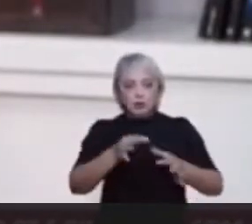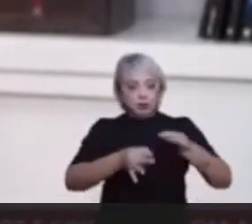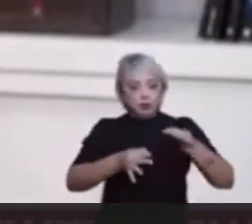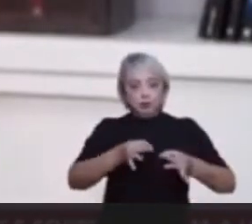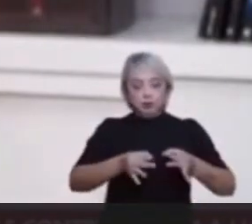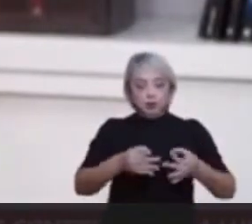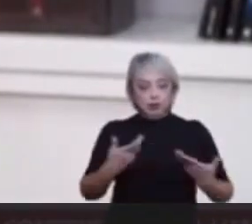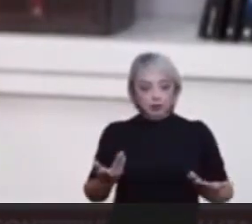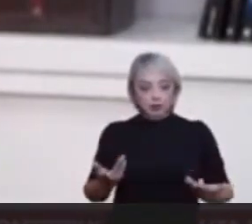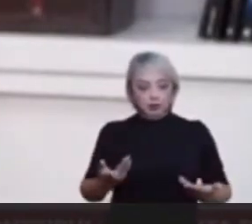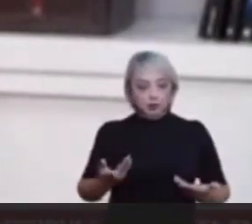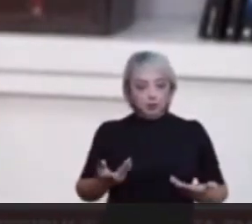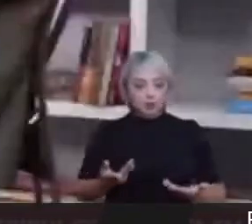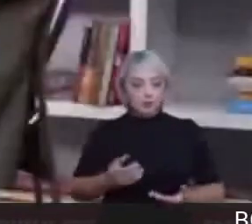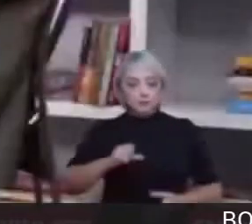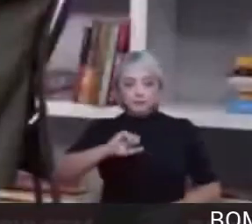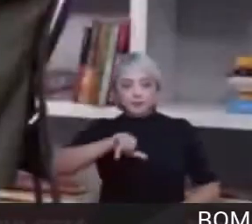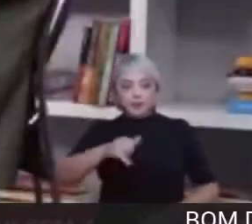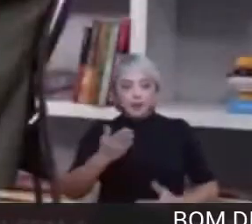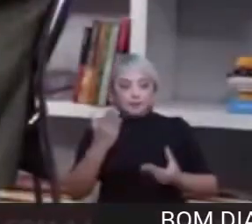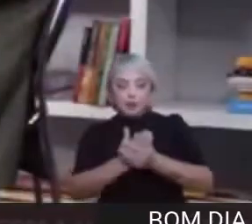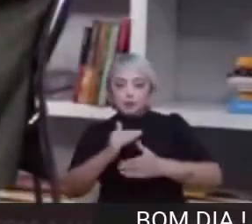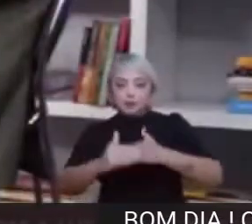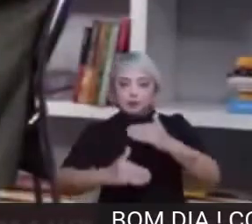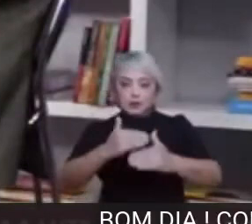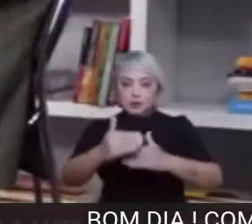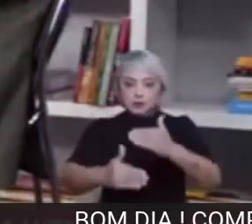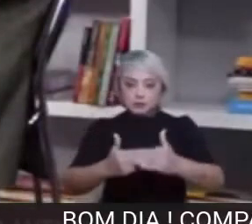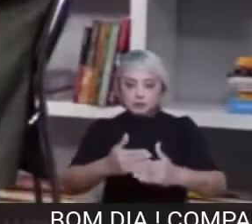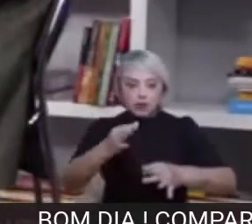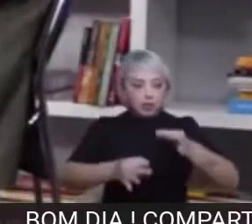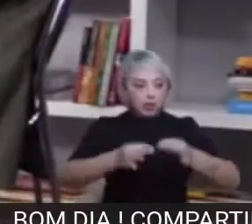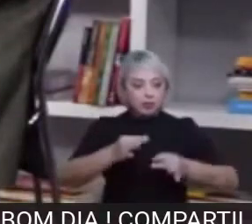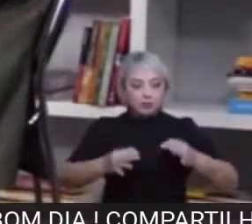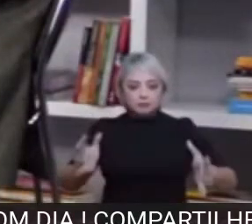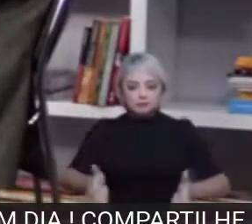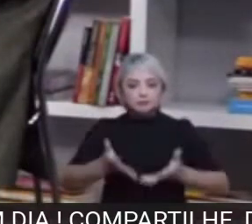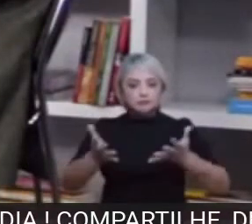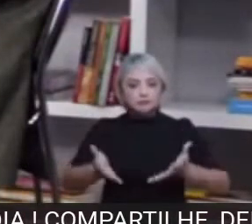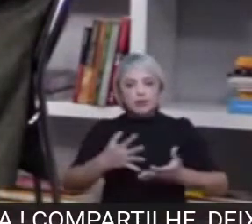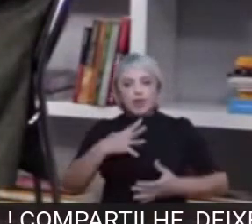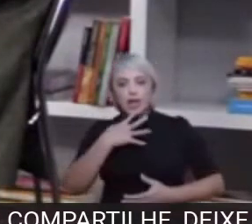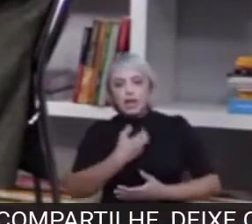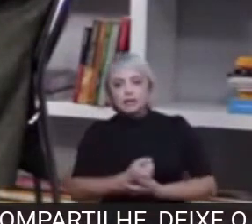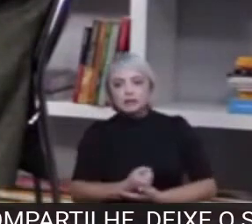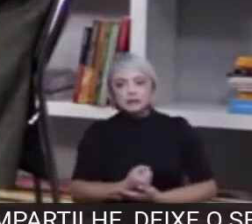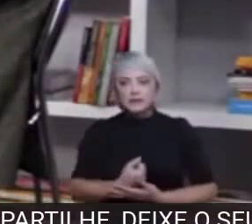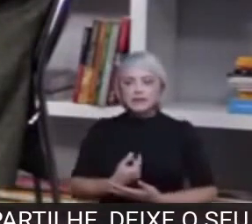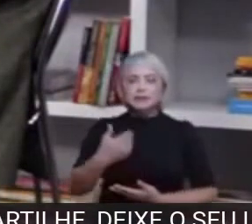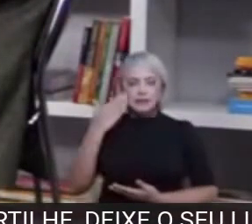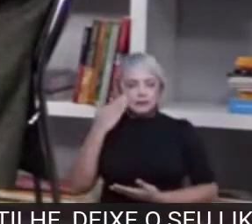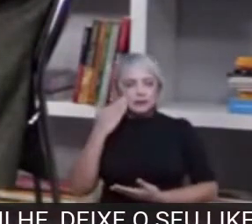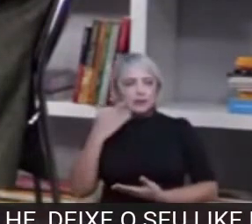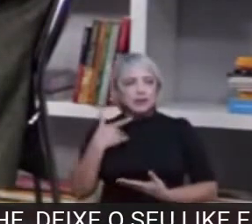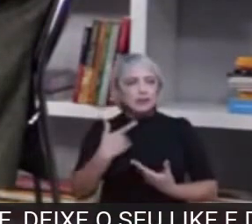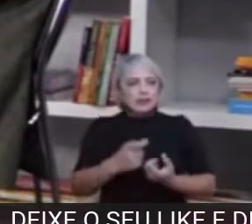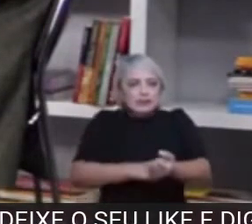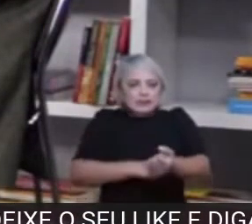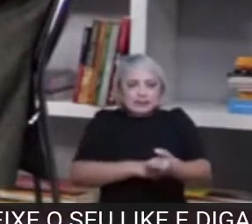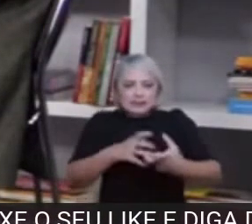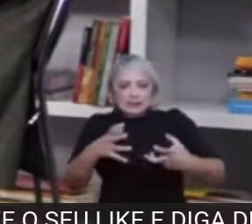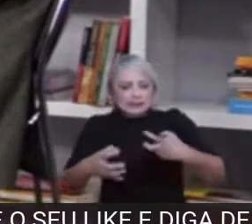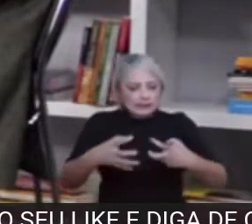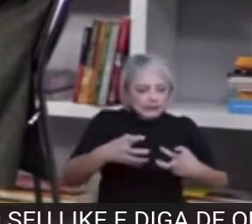julgando. Sabe? Então, foi um momento... Eu, às vezes, reconheço que era um momento de tensão política muito